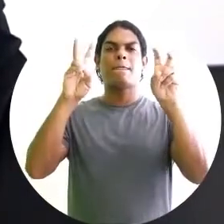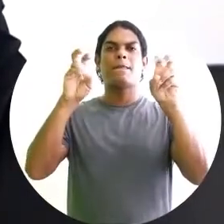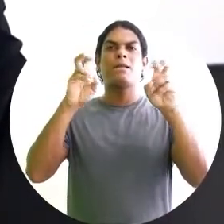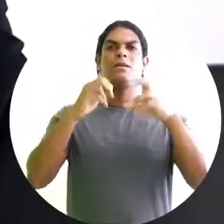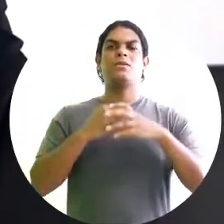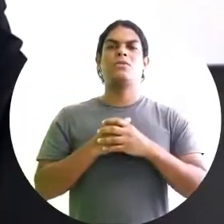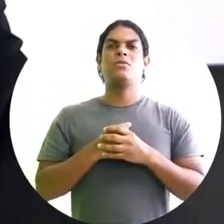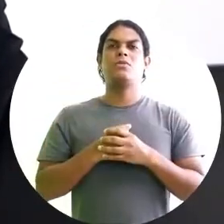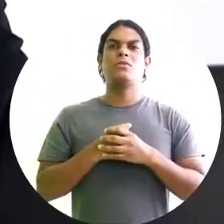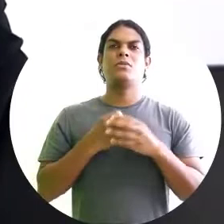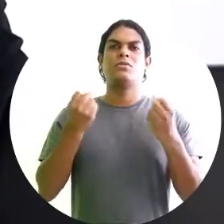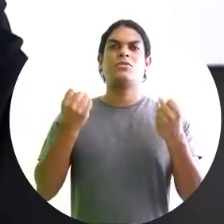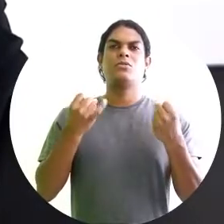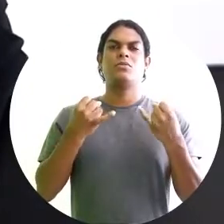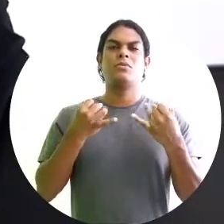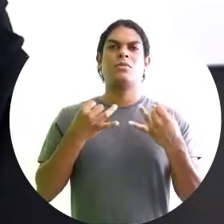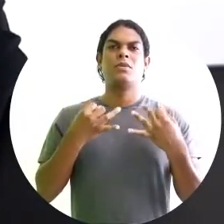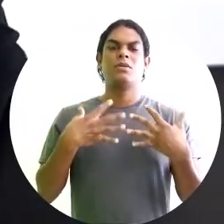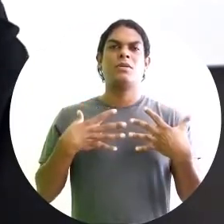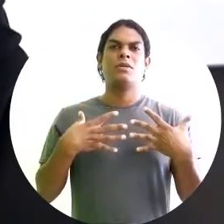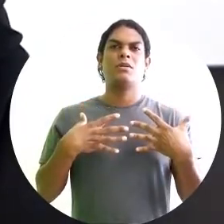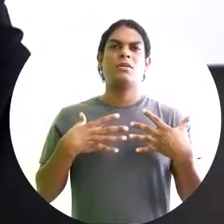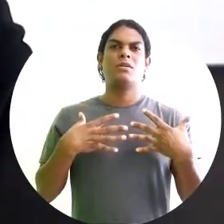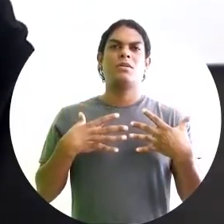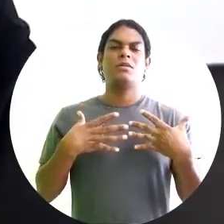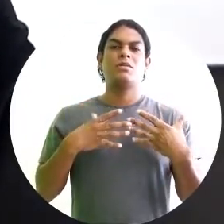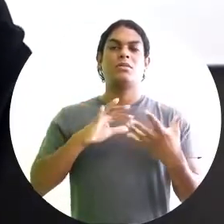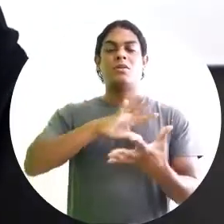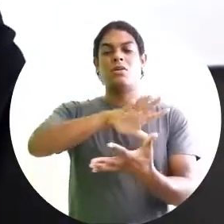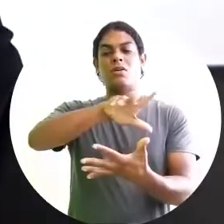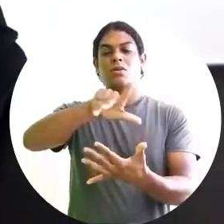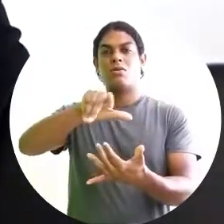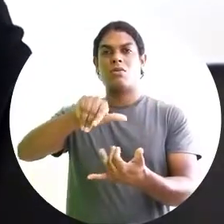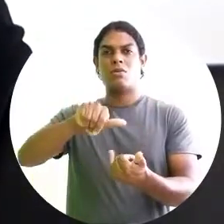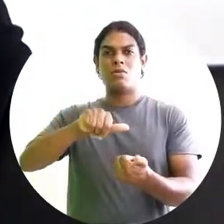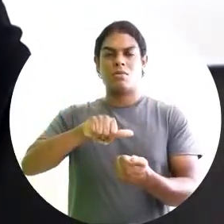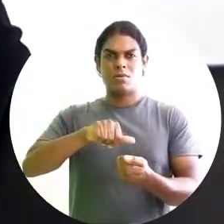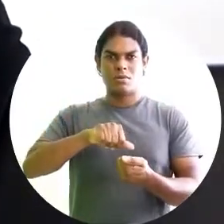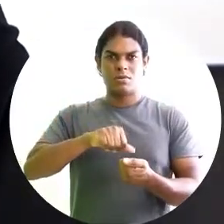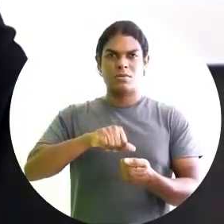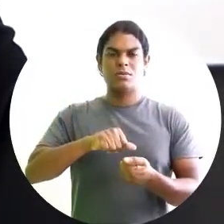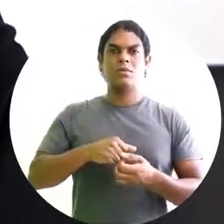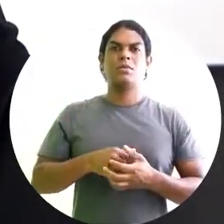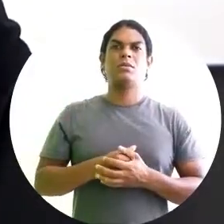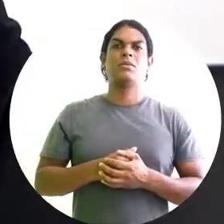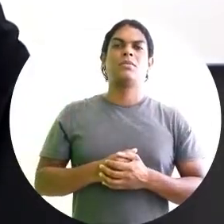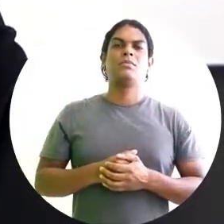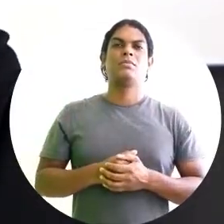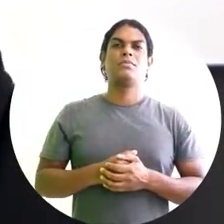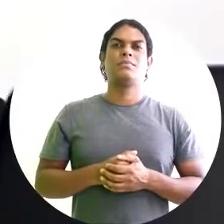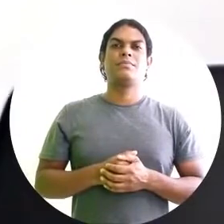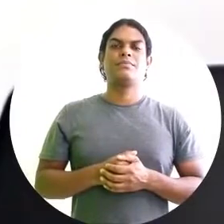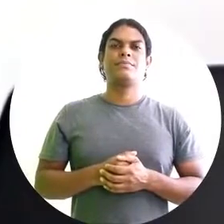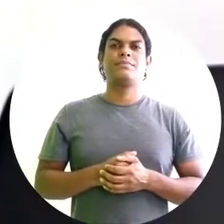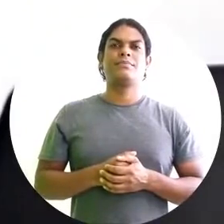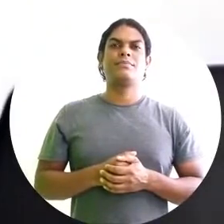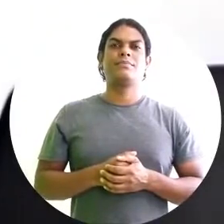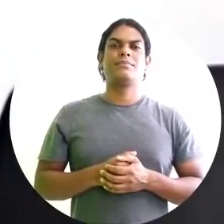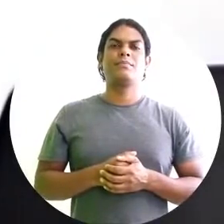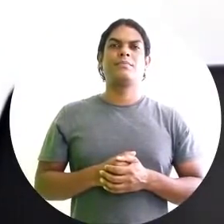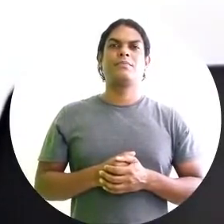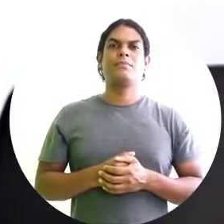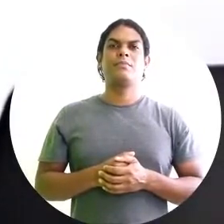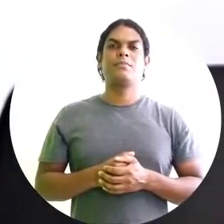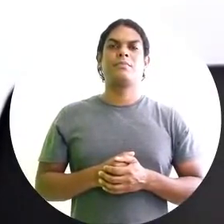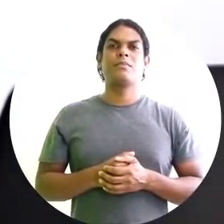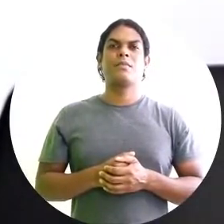competência que fala sobre a globalização e as relações trabalhistas. Ora, primeiro